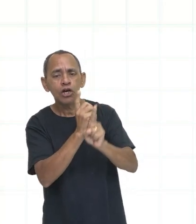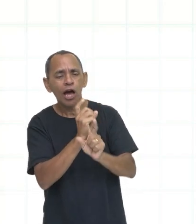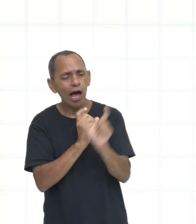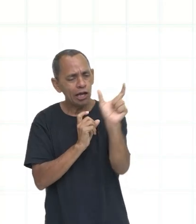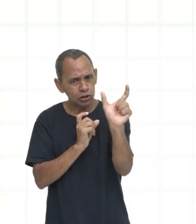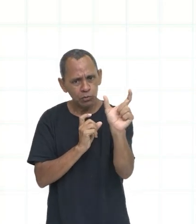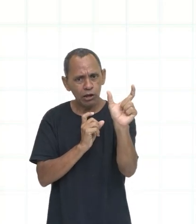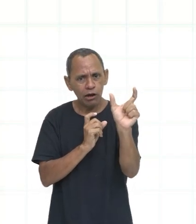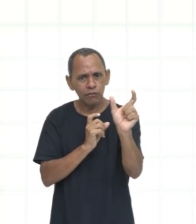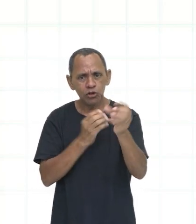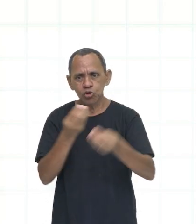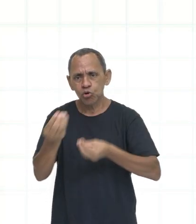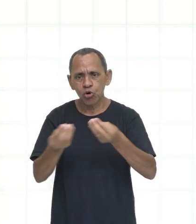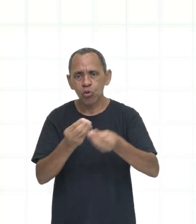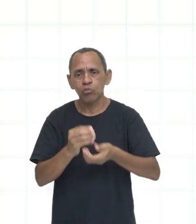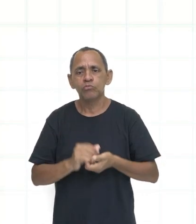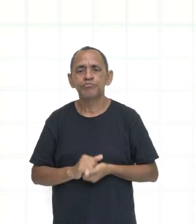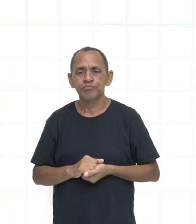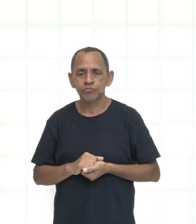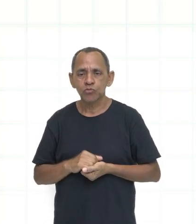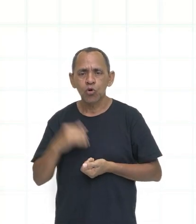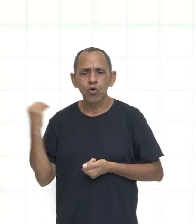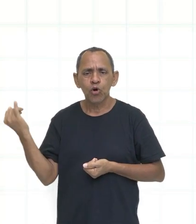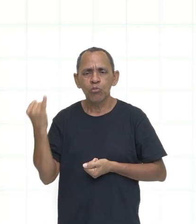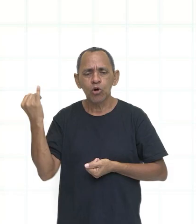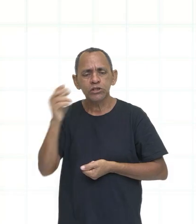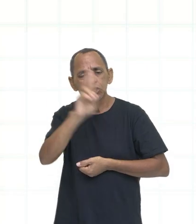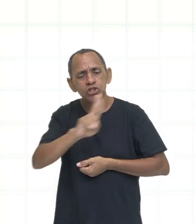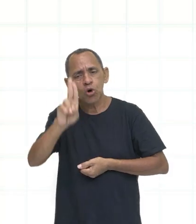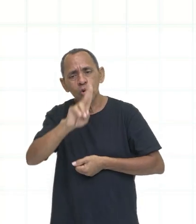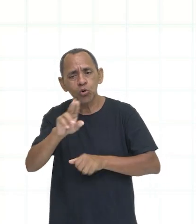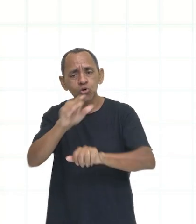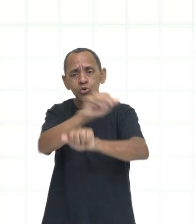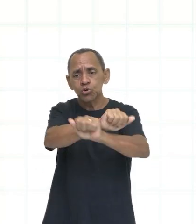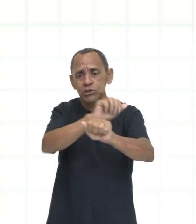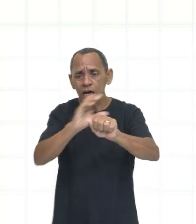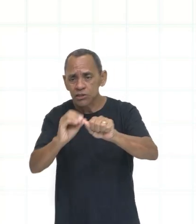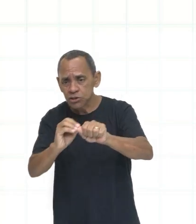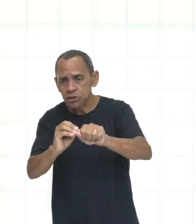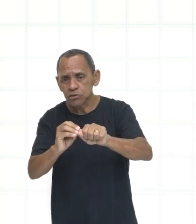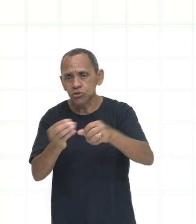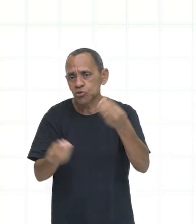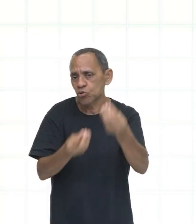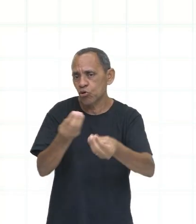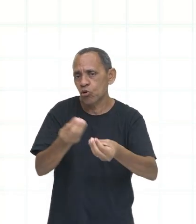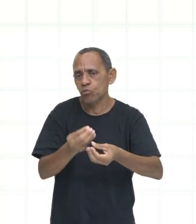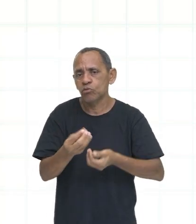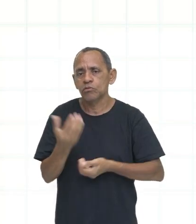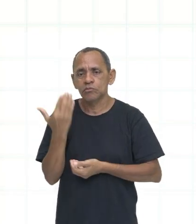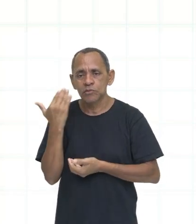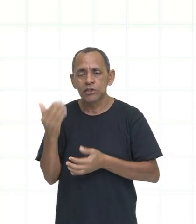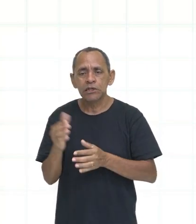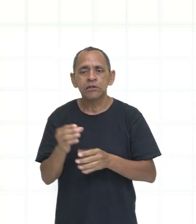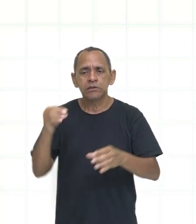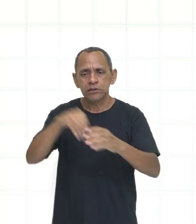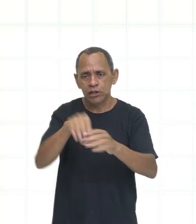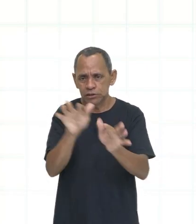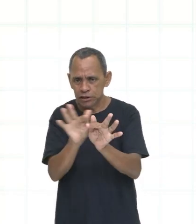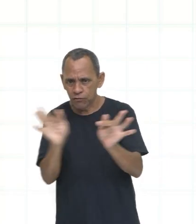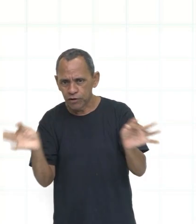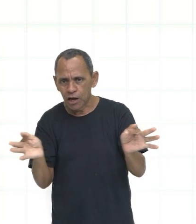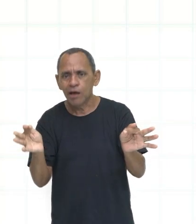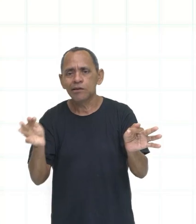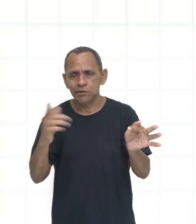nos importa aqui, uma vez mais, é o uso dos artigos, tá? Olha só, aqui eu tenho, então, a palavra growing, quer